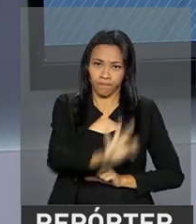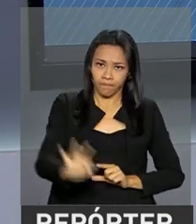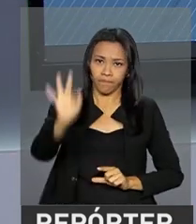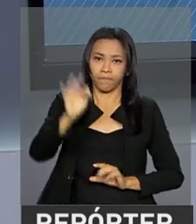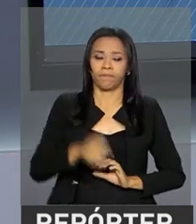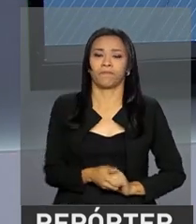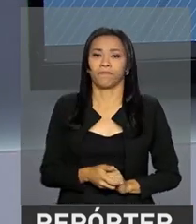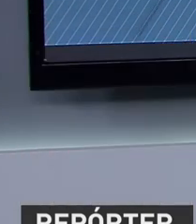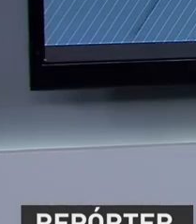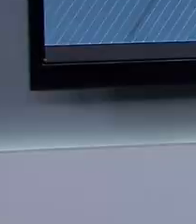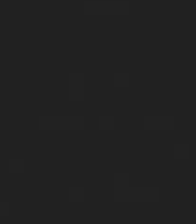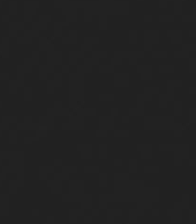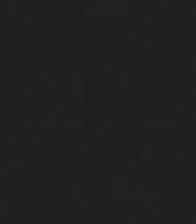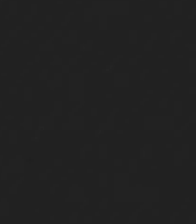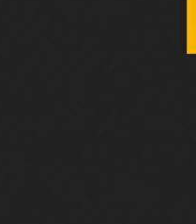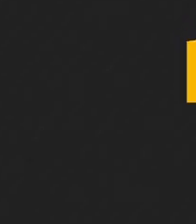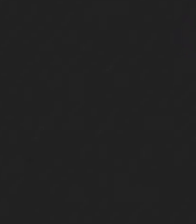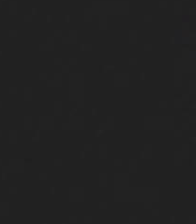federal